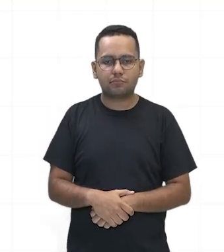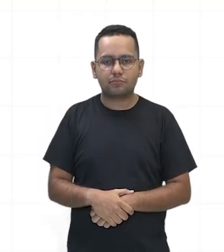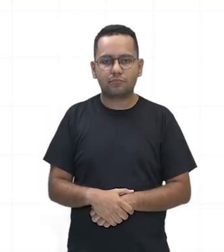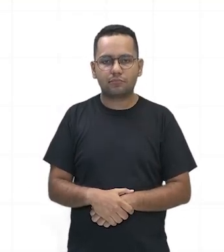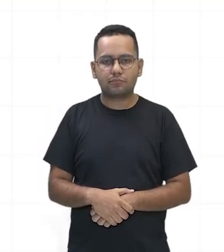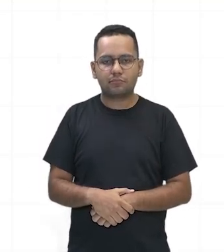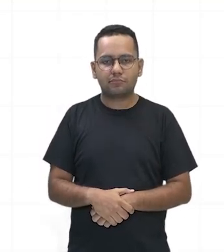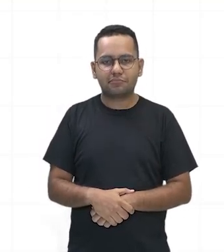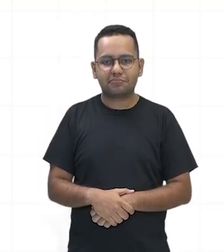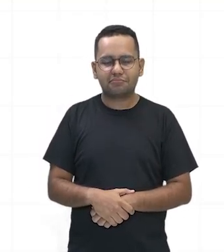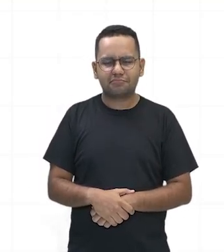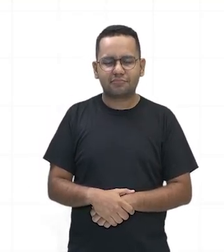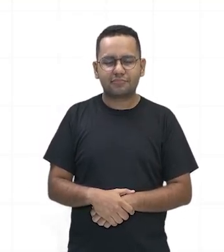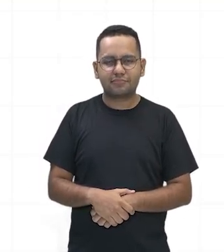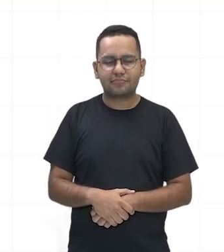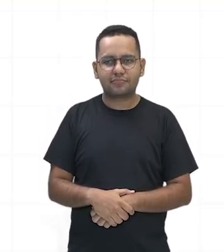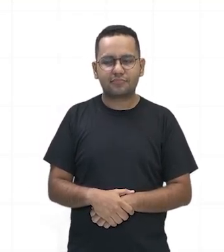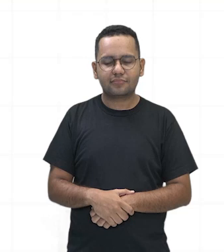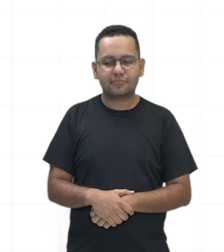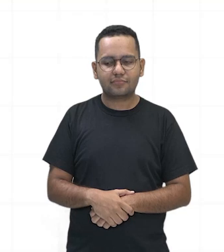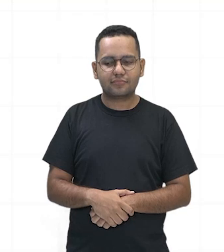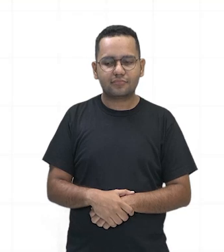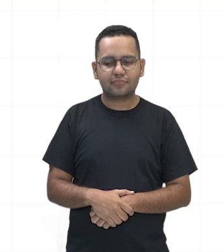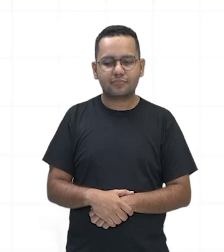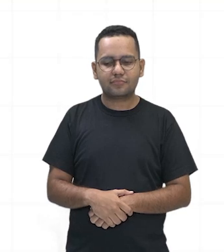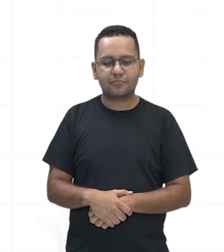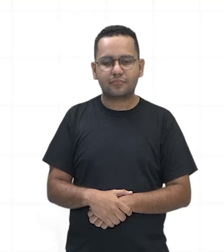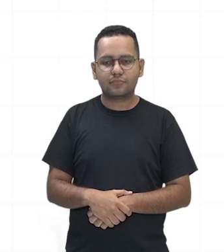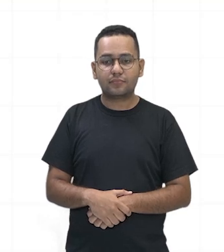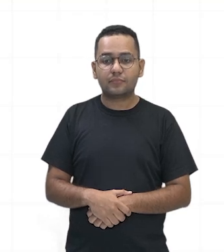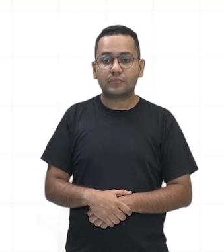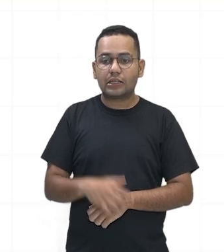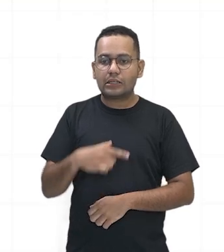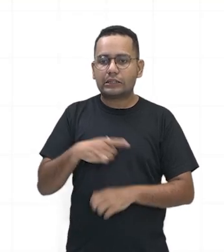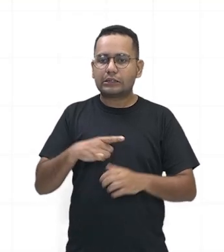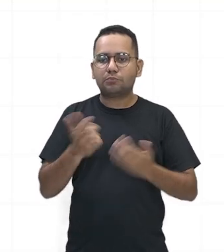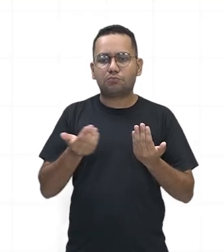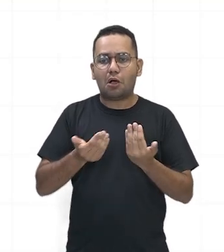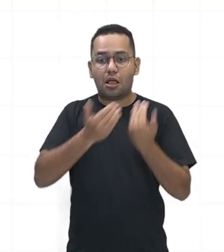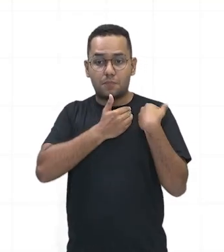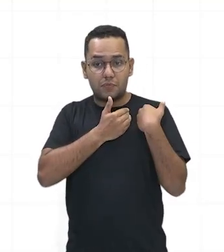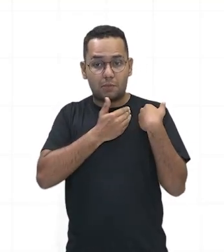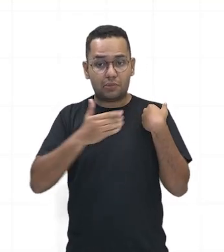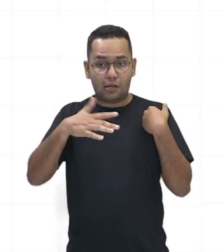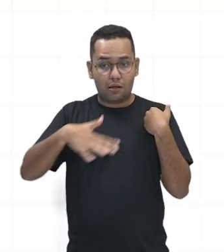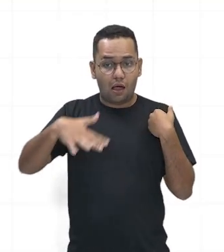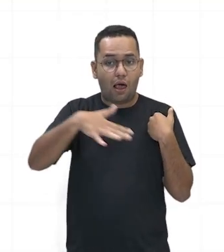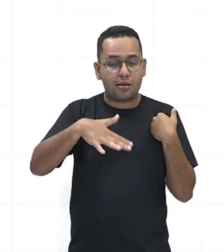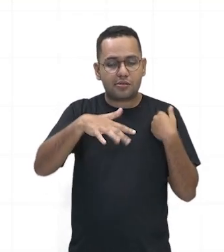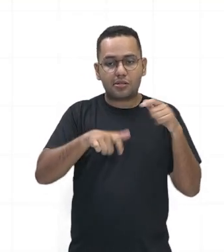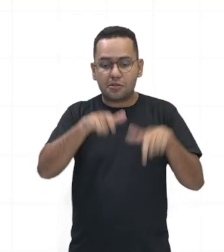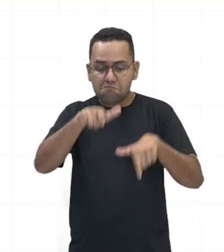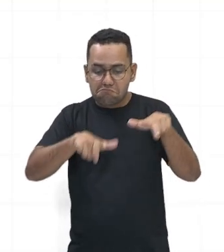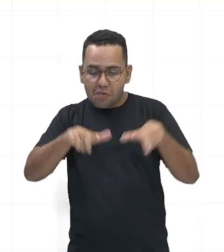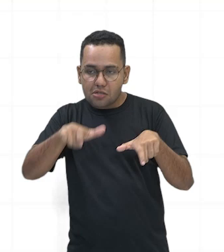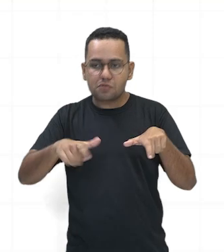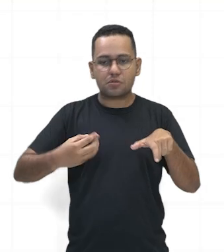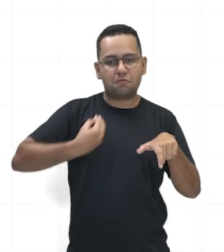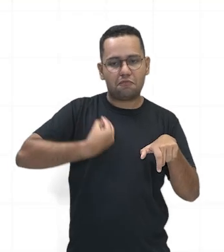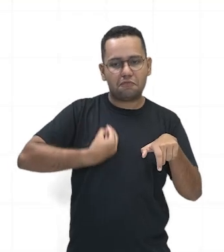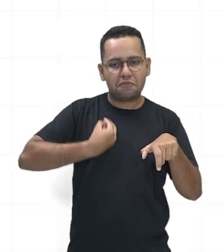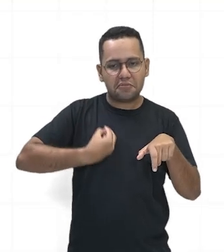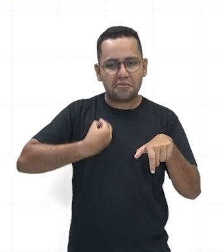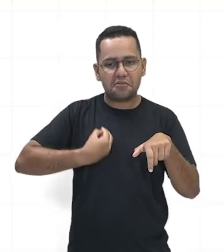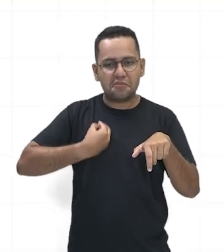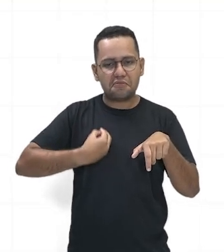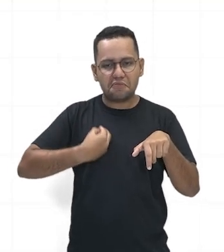o contexto e os valores que aquela sociedade ela tem em sua vida, em